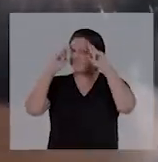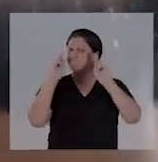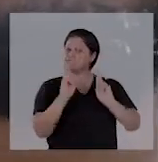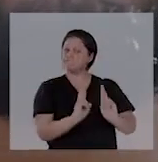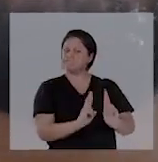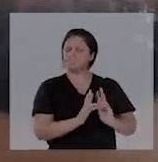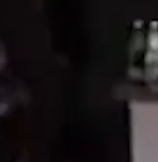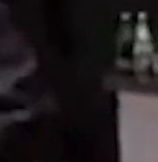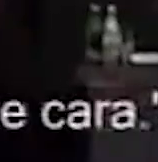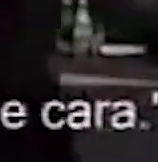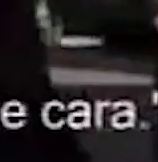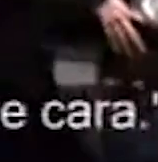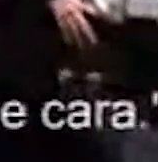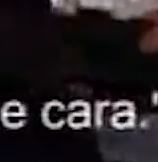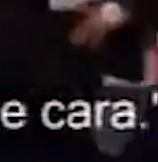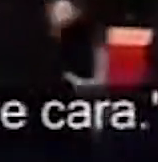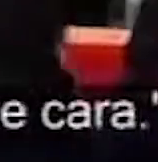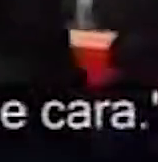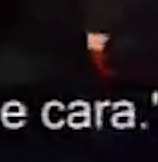do mundo inteiro